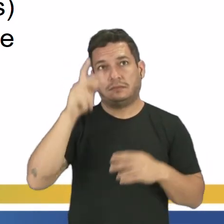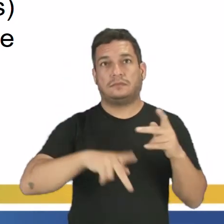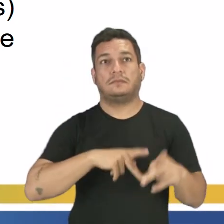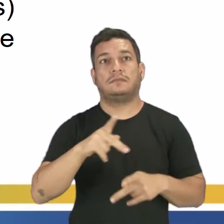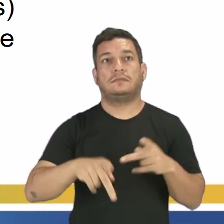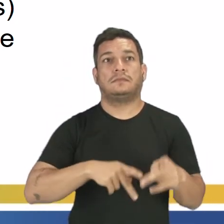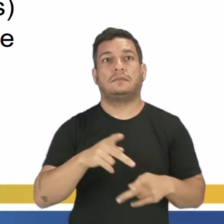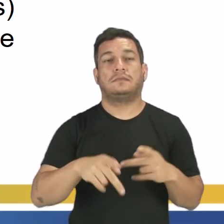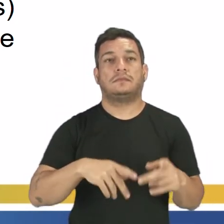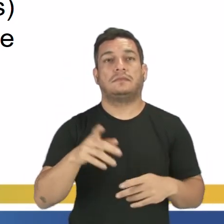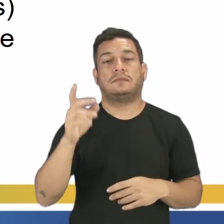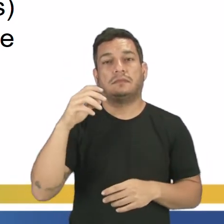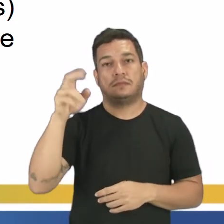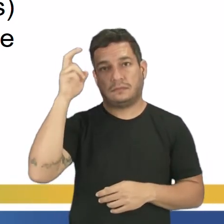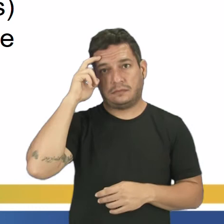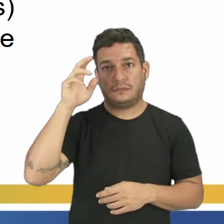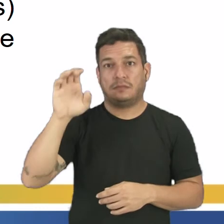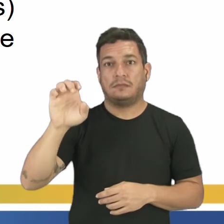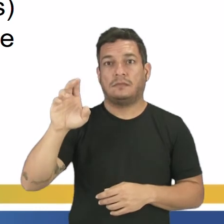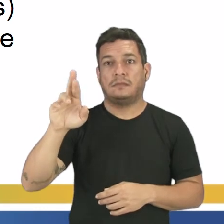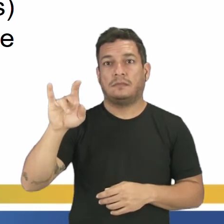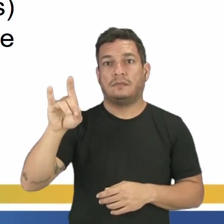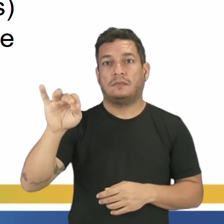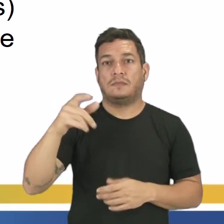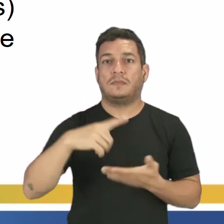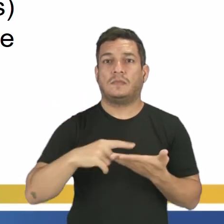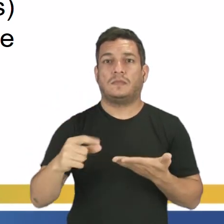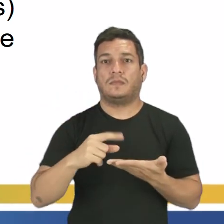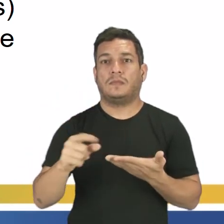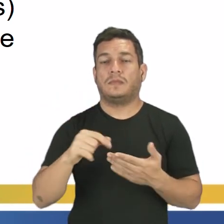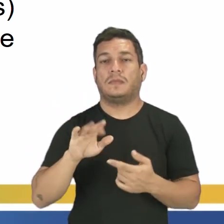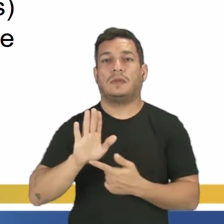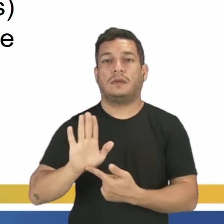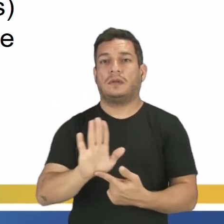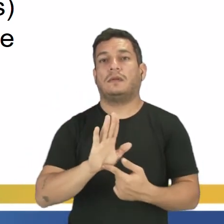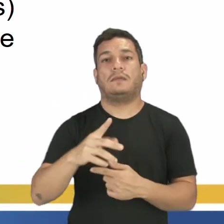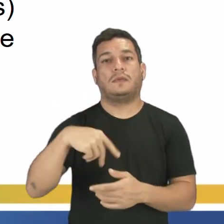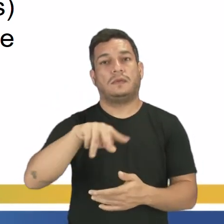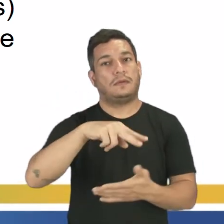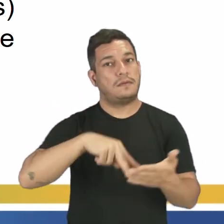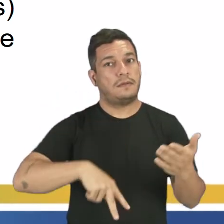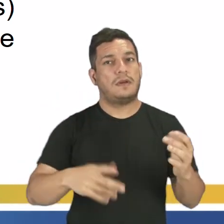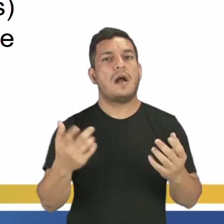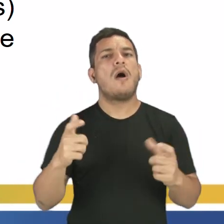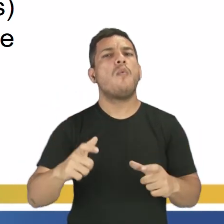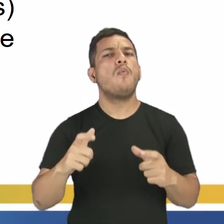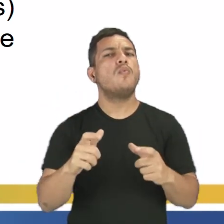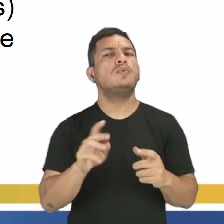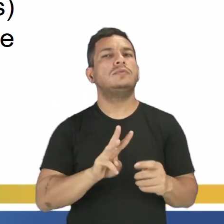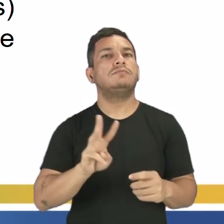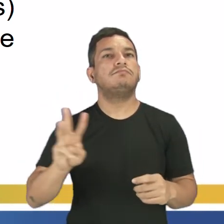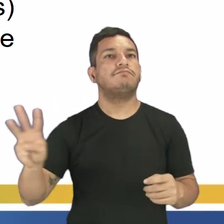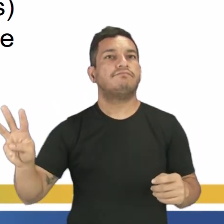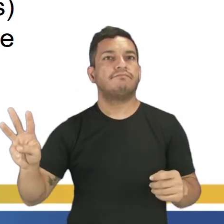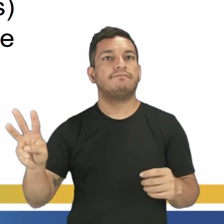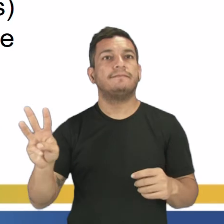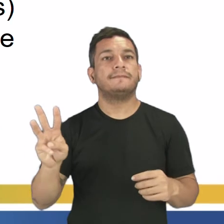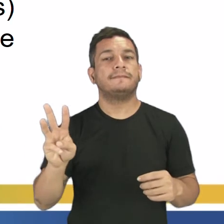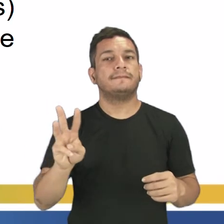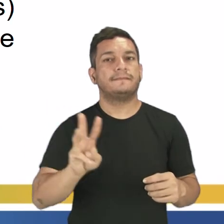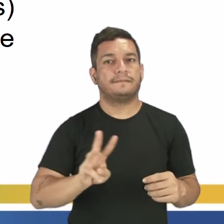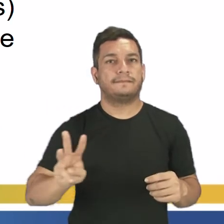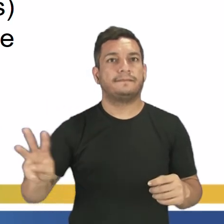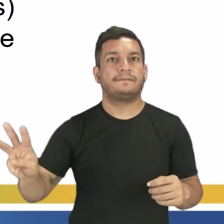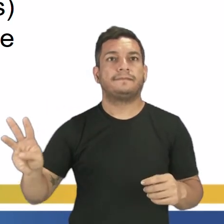popular, cultura erudita, é um artigo que eu estou sugerindo aí para ler. Onde é que ele está disponível? Nesse endereço que